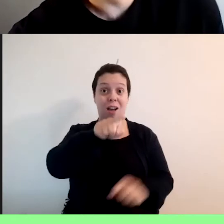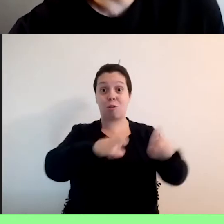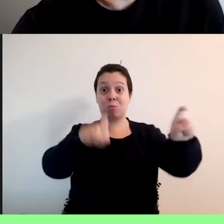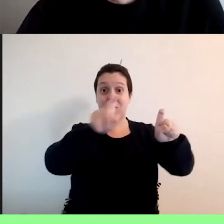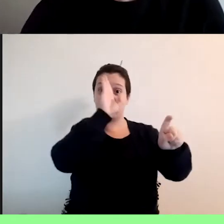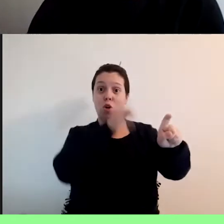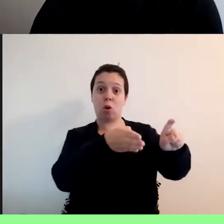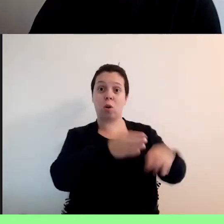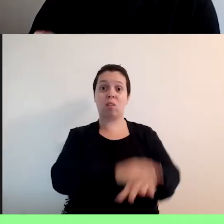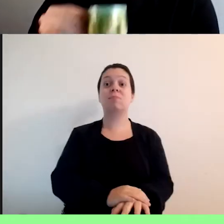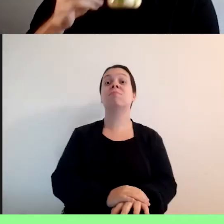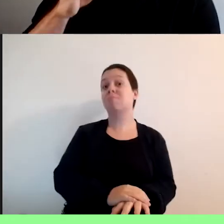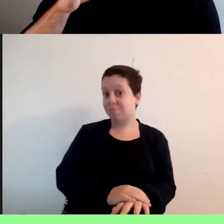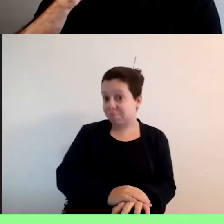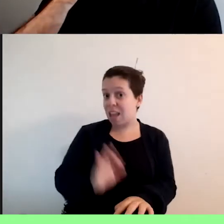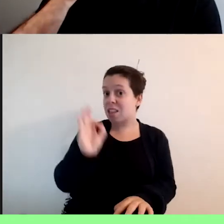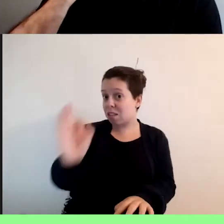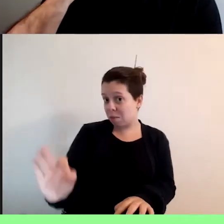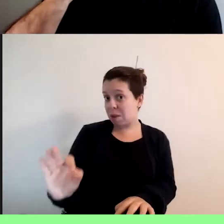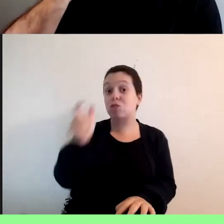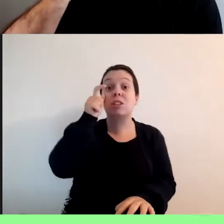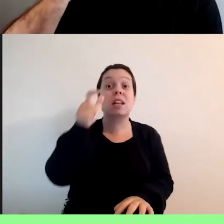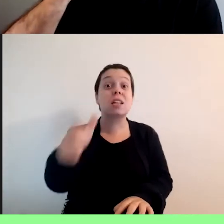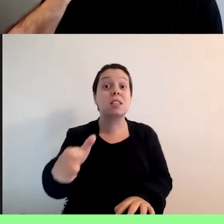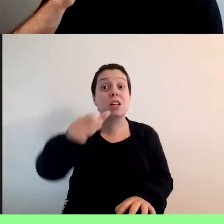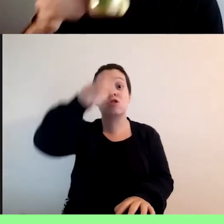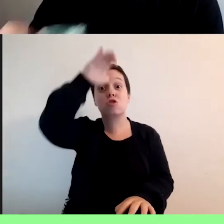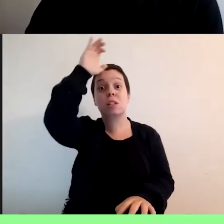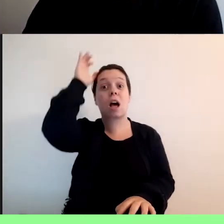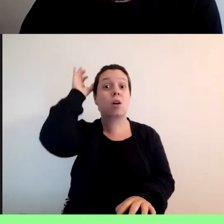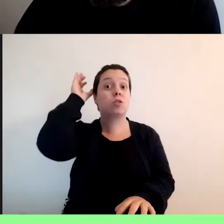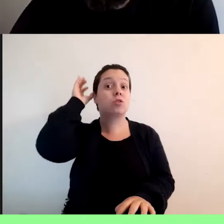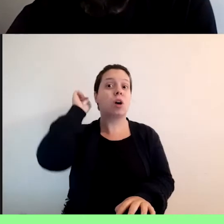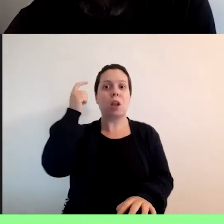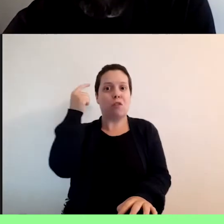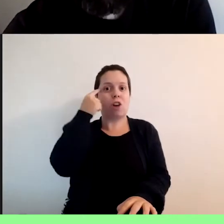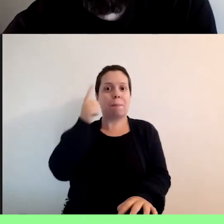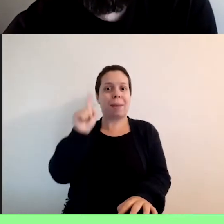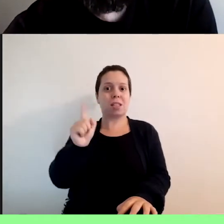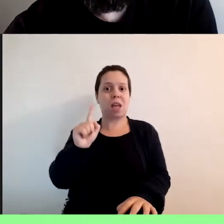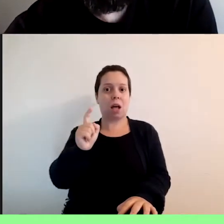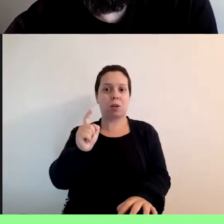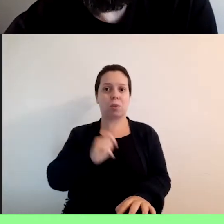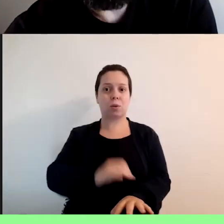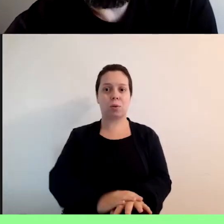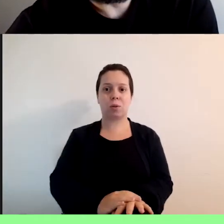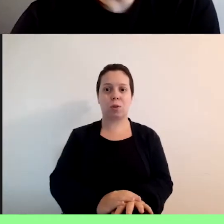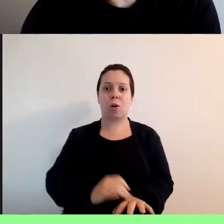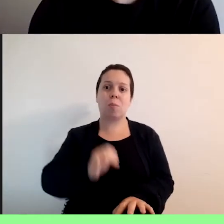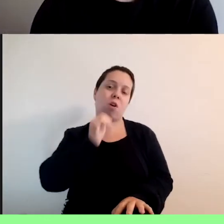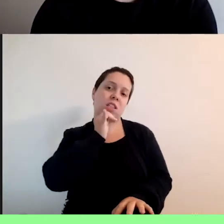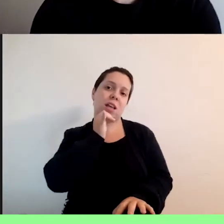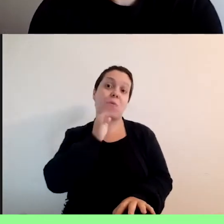interessante, Cláudio, que ele não foi pensado assim. Tipo, existe uma pessoa, ou